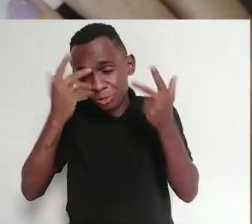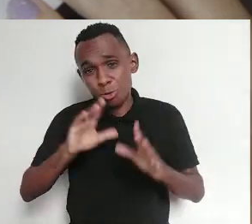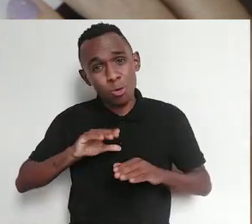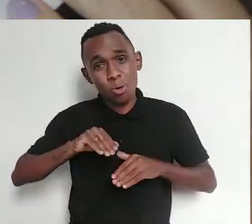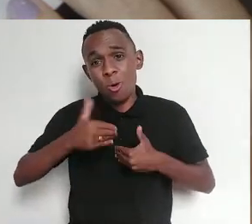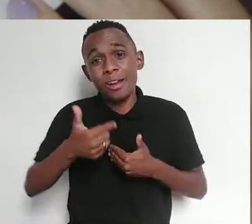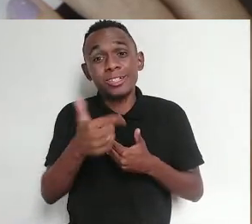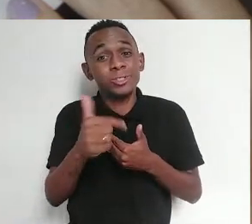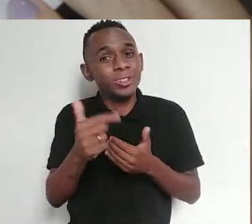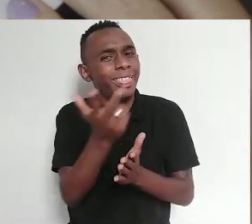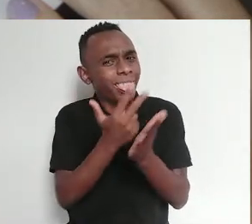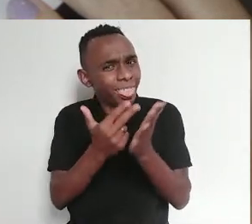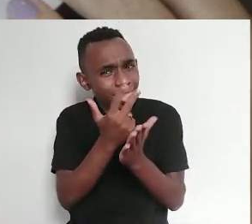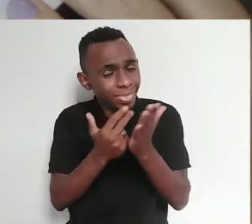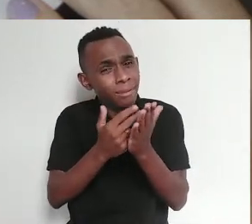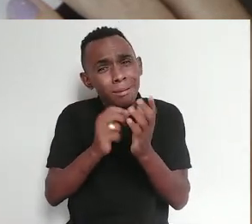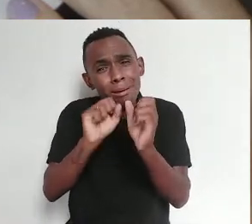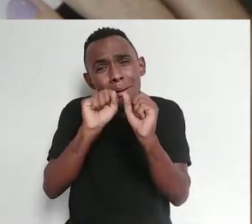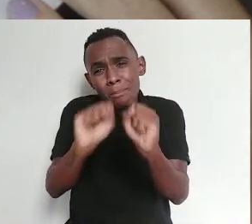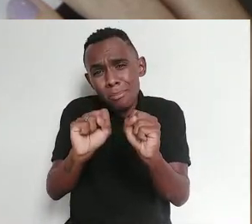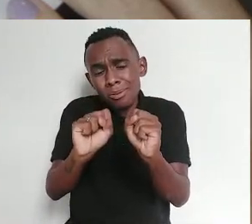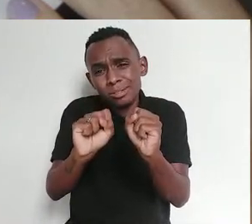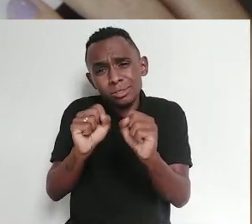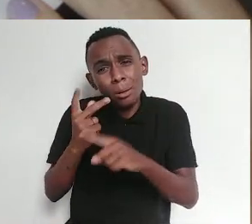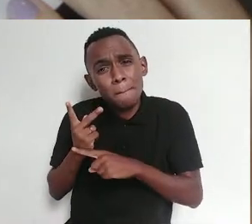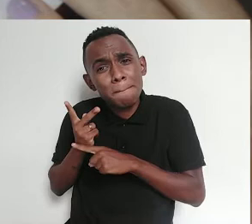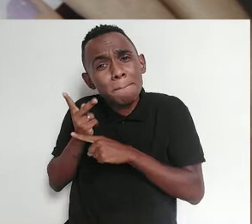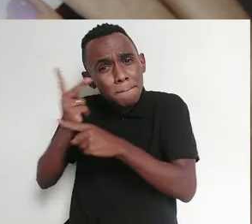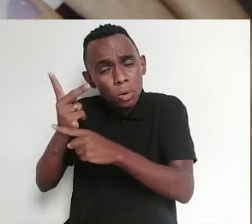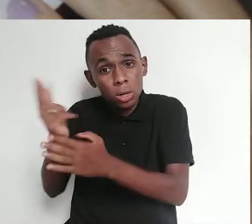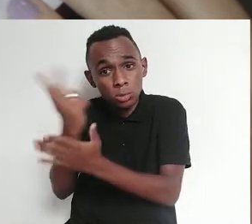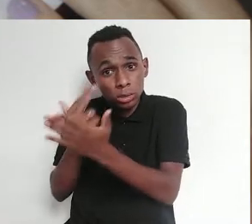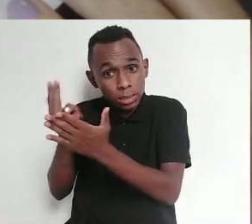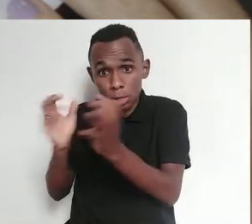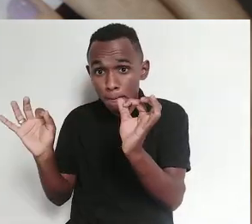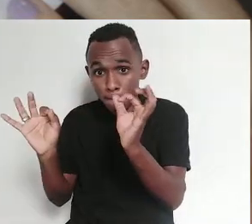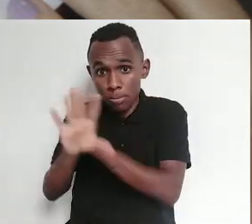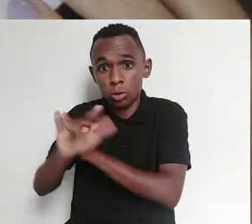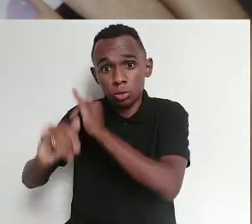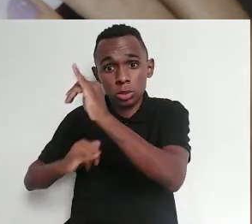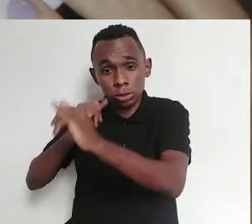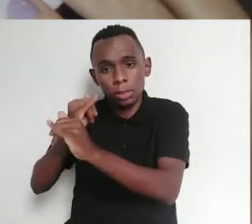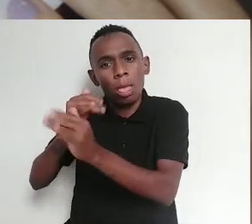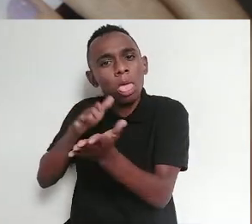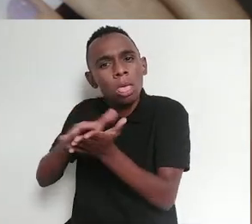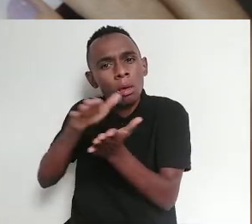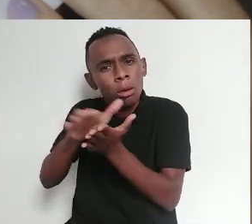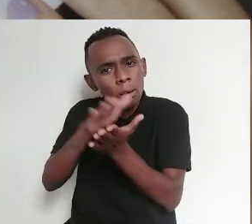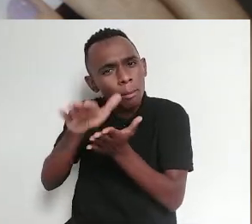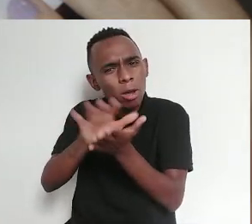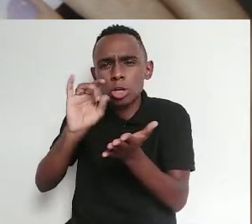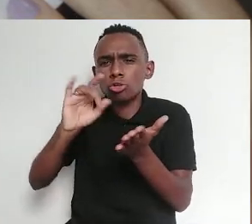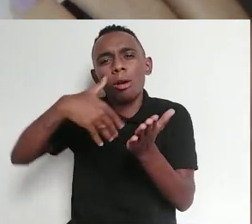desenhar, vocês podem também achar um desenho pronto na internet, imprimir e